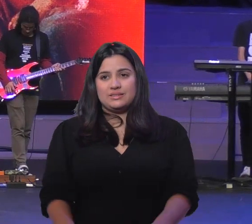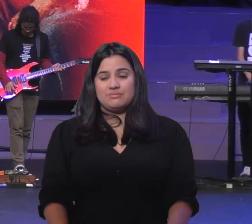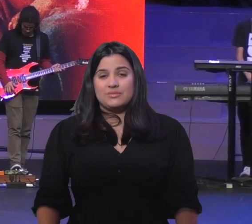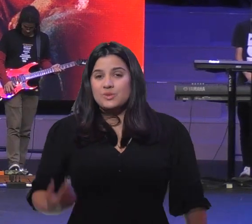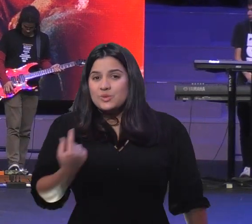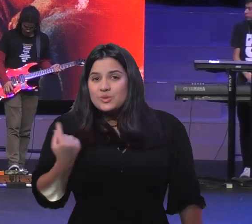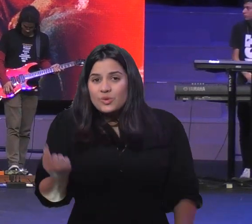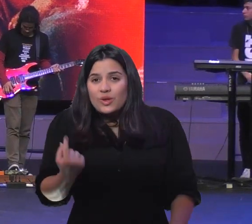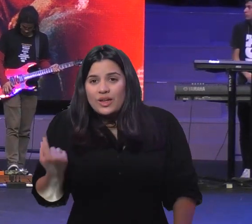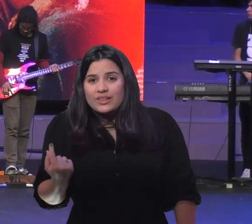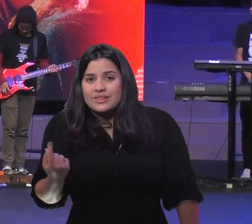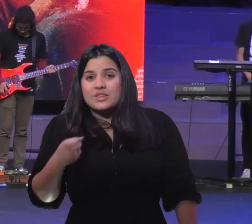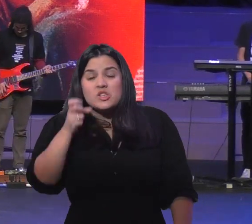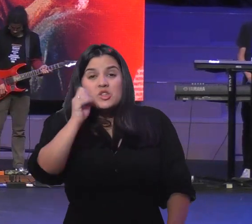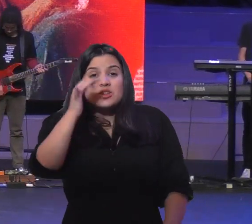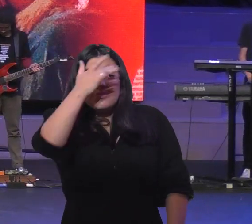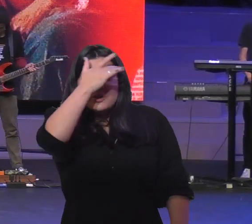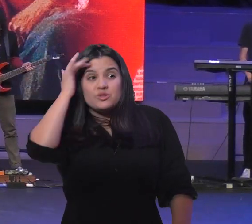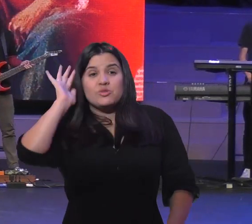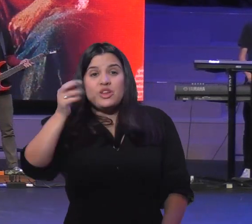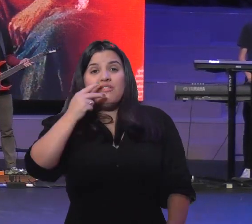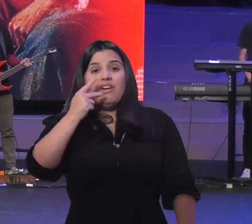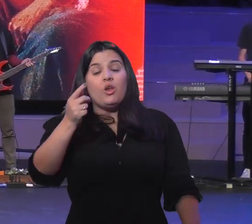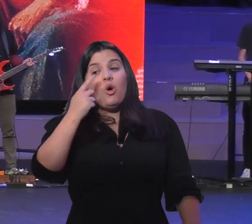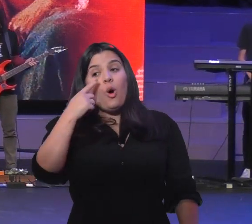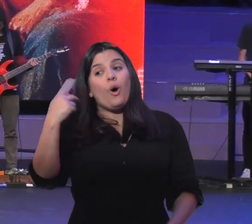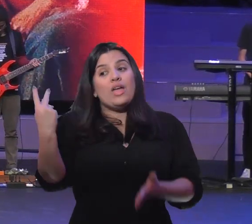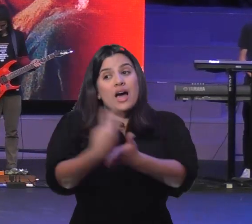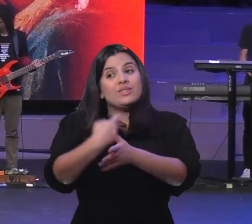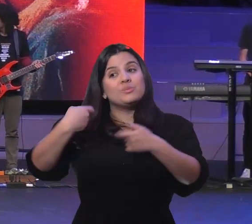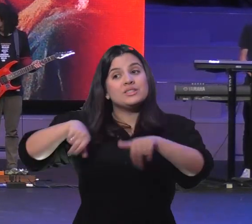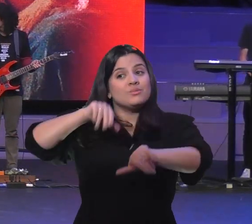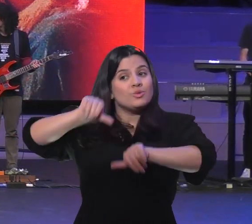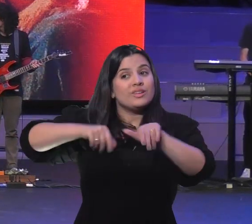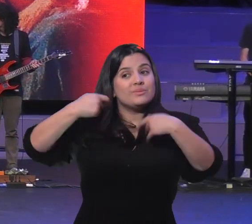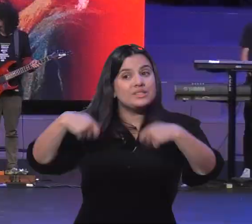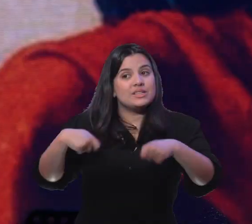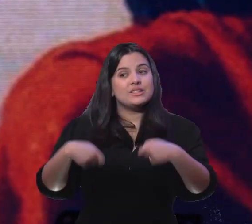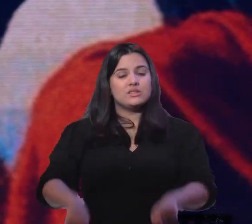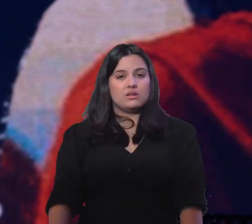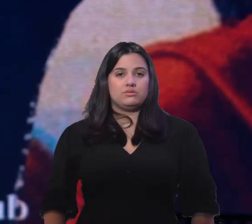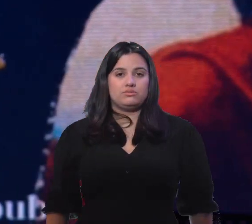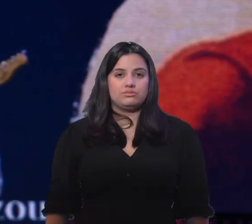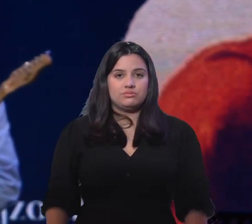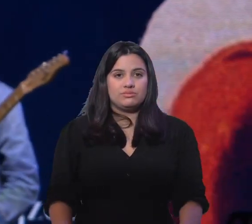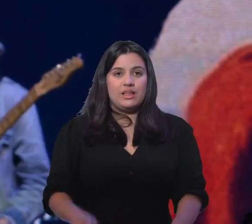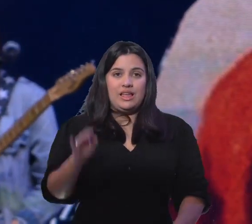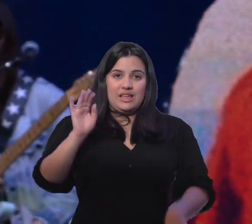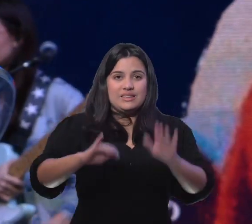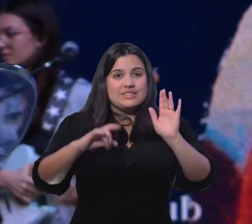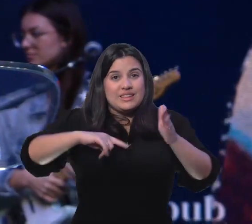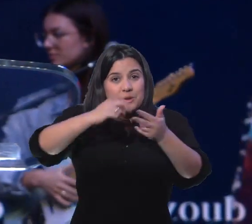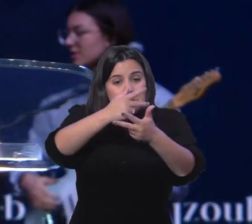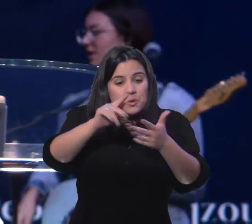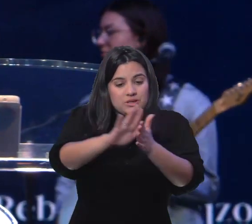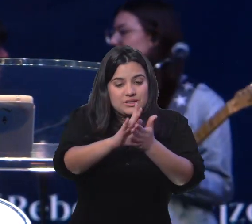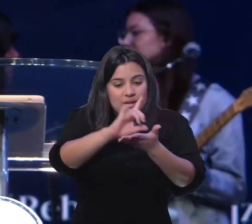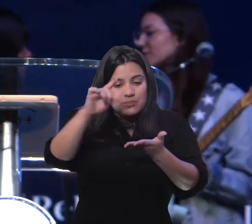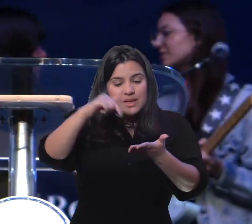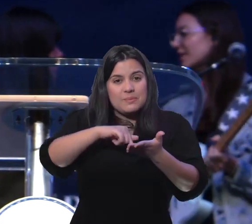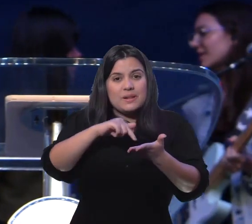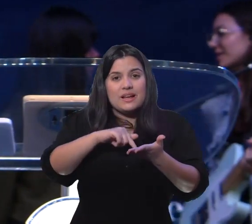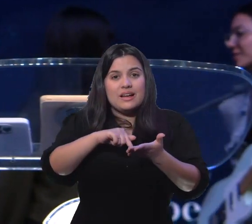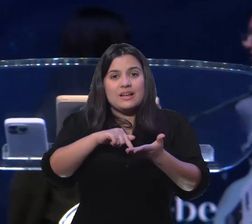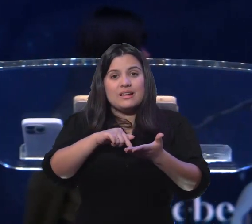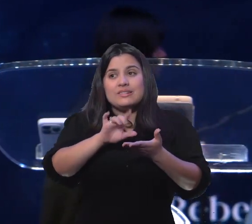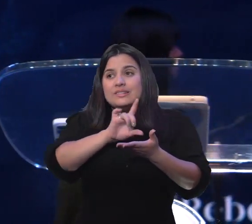sozinho. Se alguém já te falou que não vai dar certo, isso que você está tentando fazer. Tem coisas na Bíblia que Deus falou, tudo na